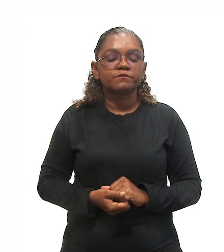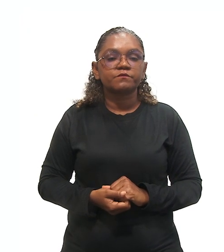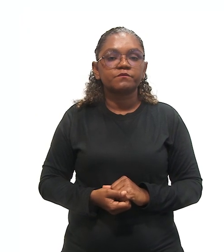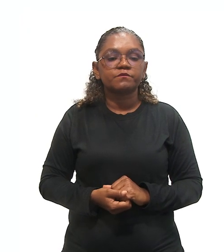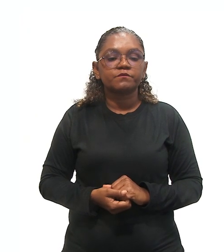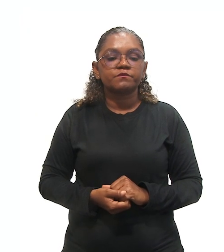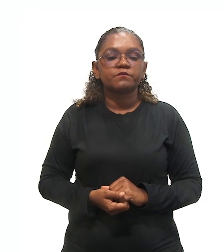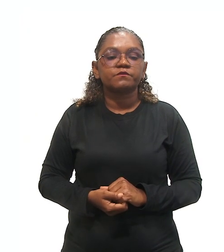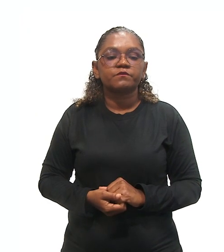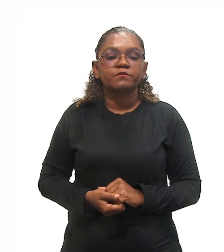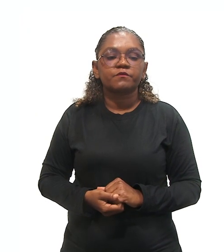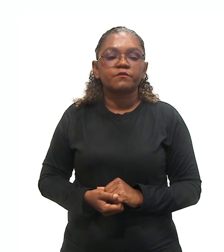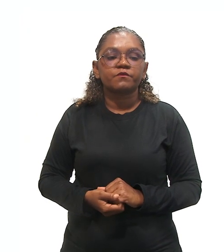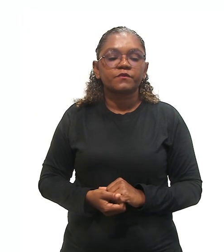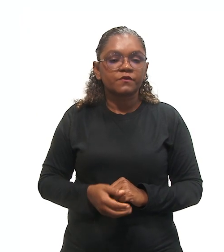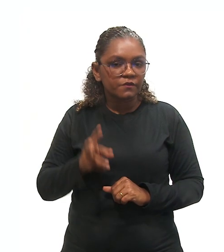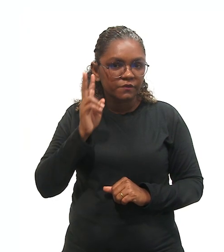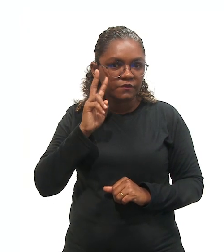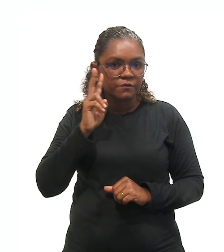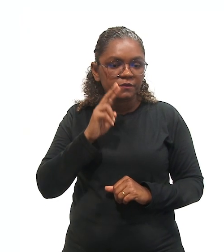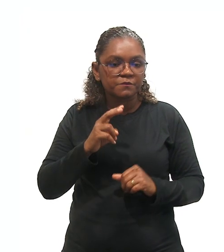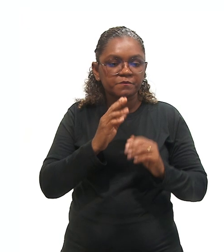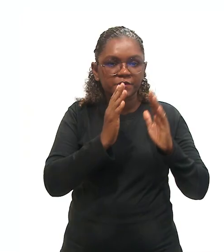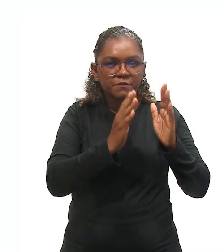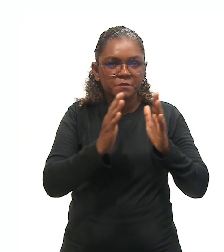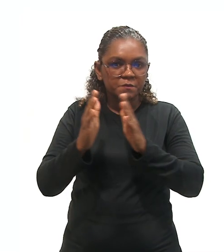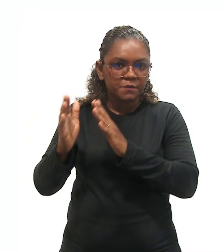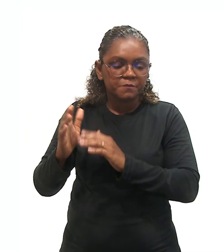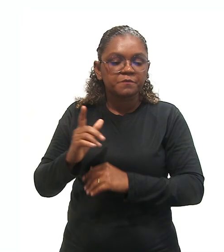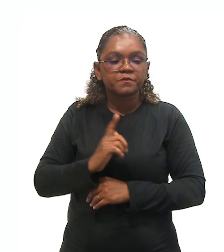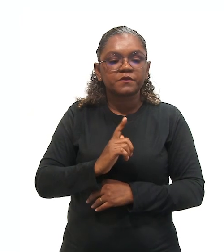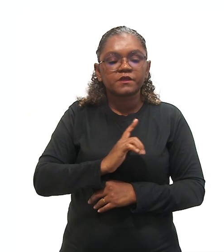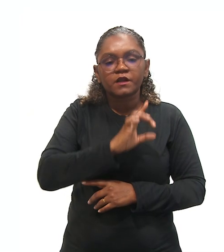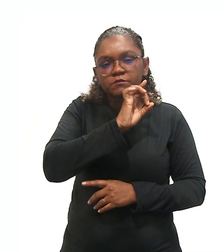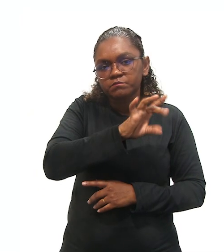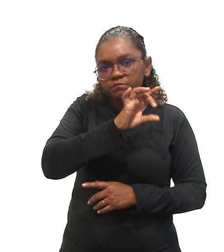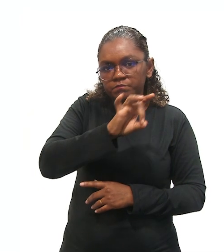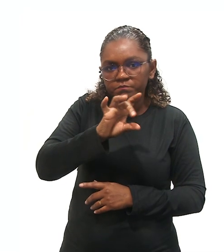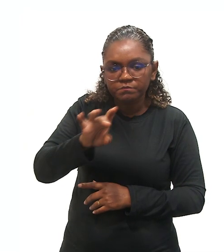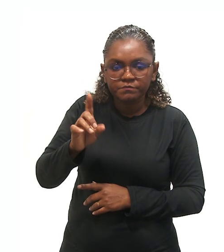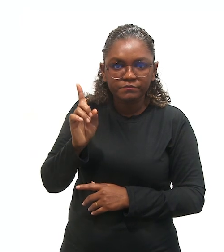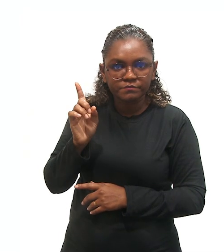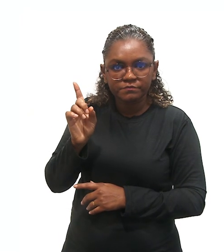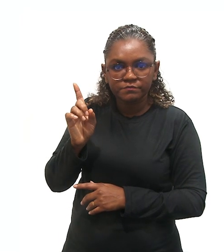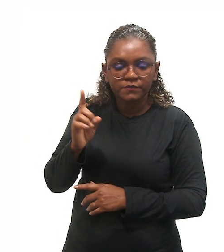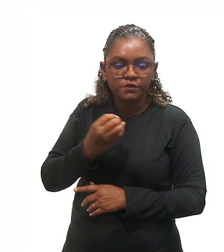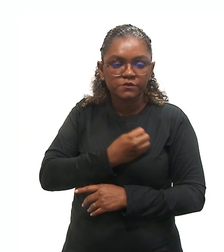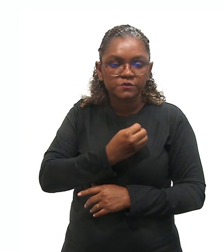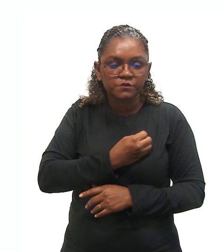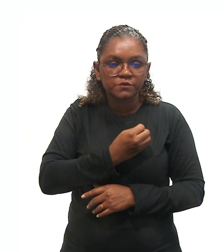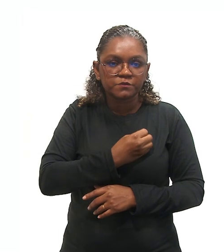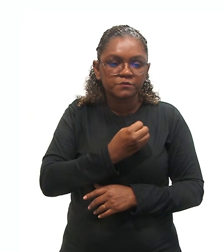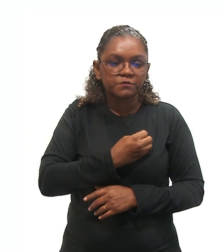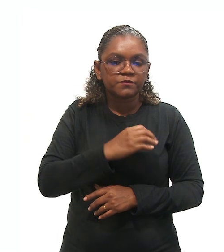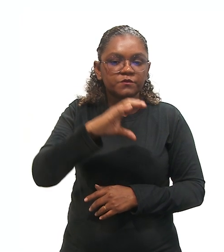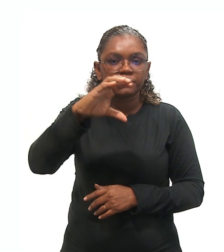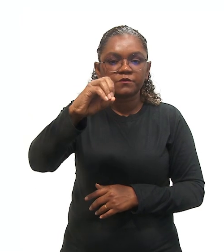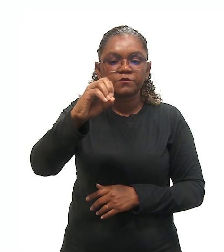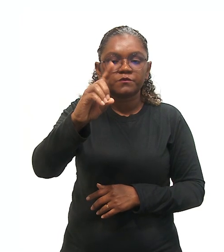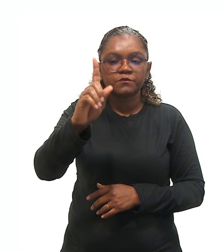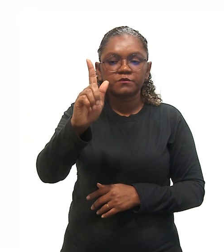pelas classes que eu passei para vocês, onde cada código